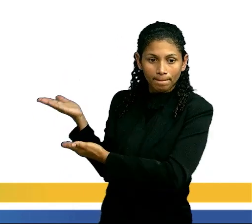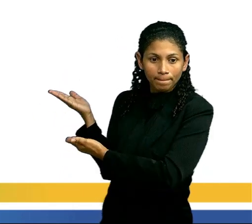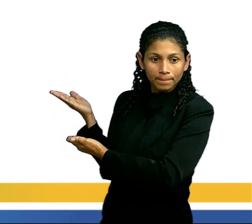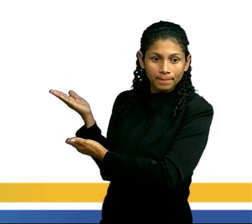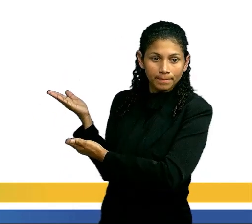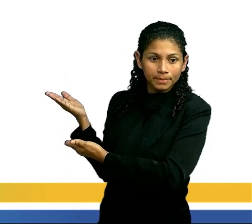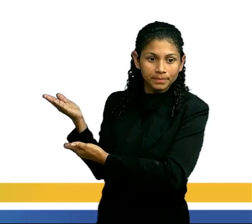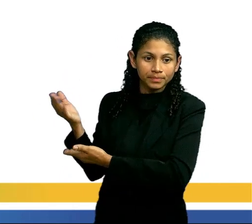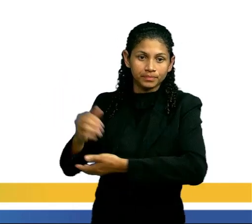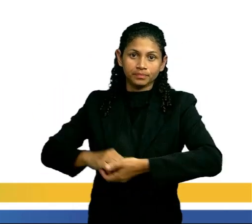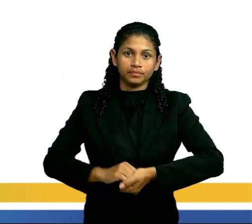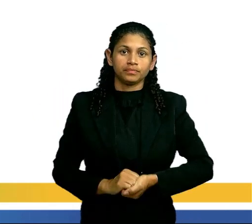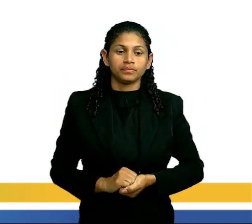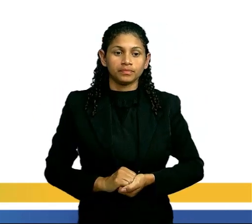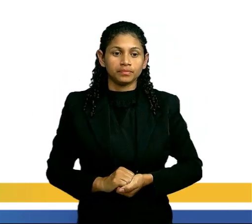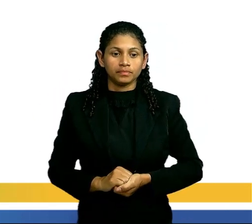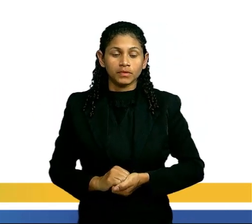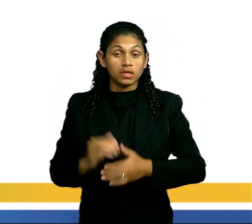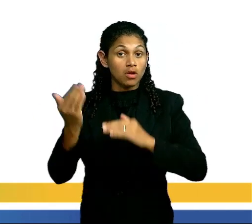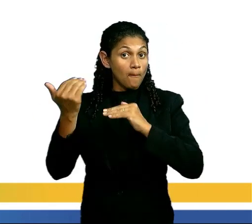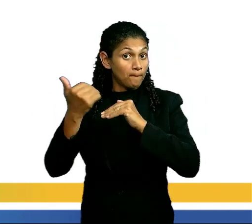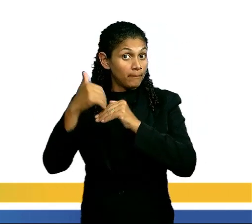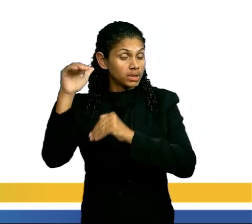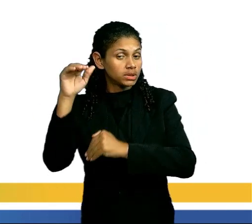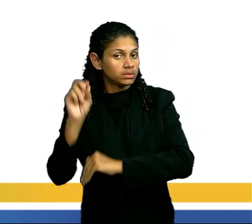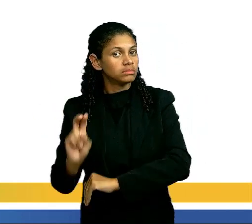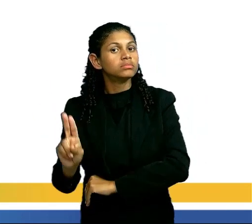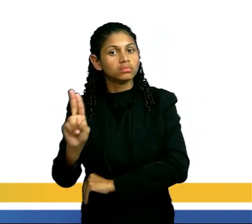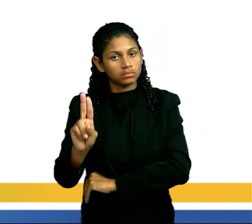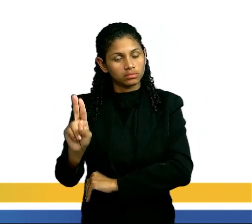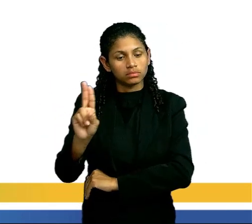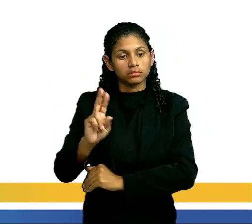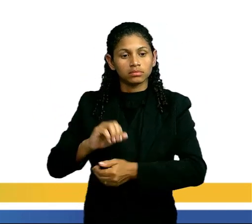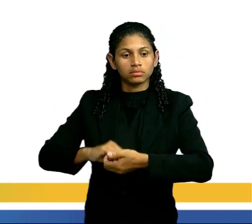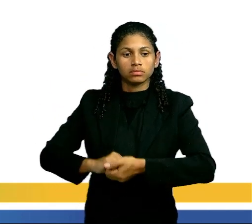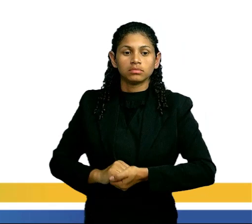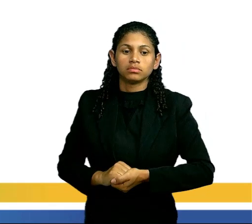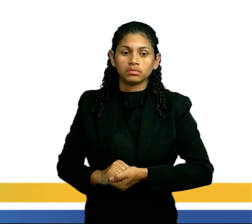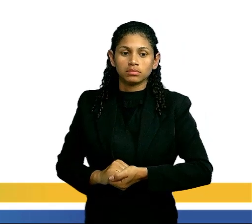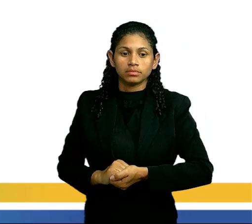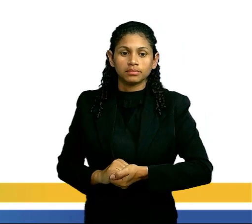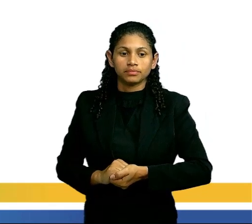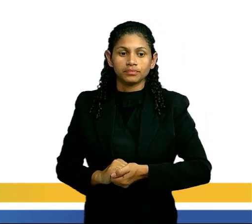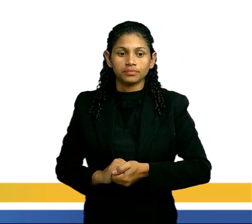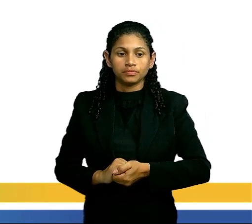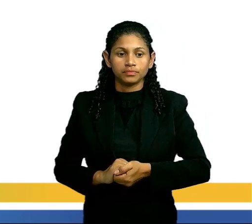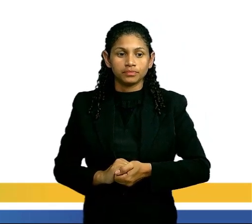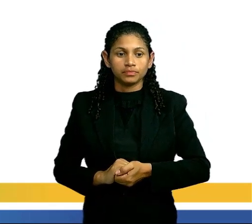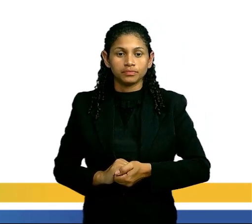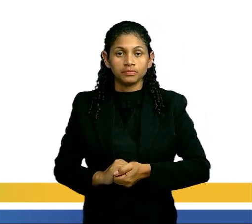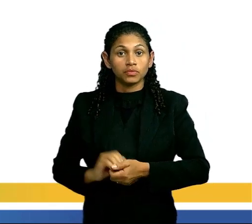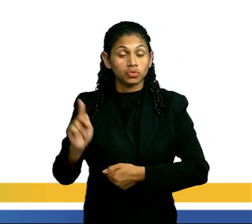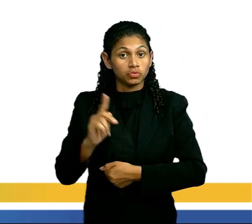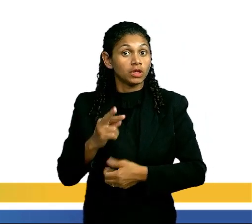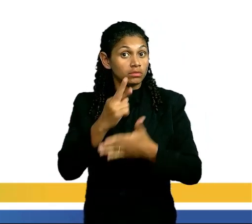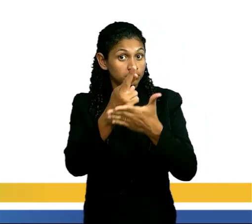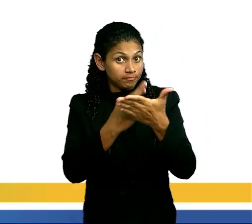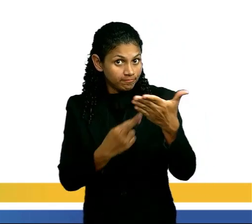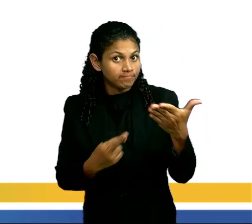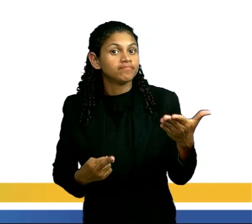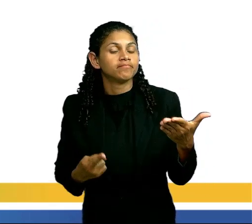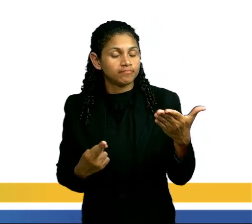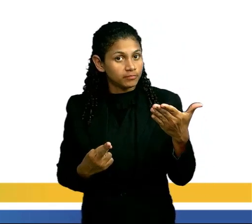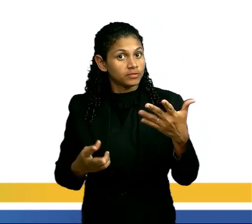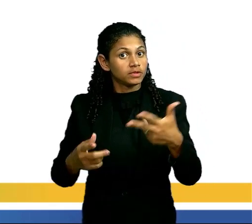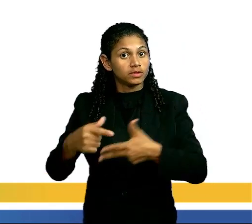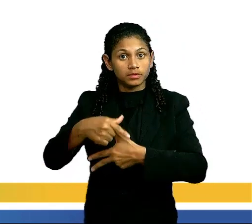por conseguinte, por isso, assim, muito utilizada aí nas redações do Enem,